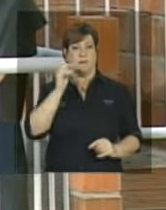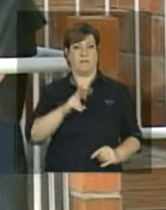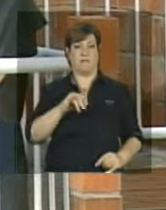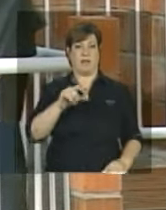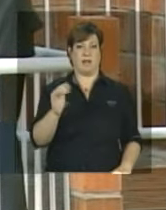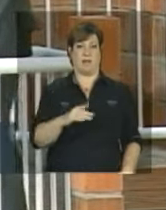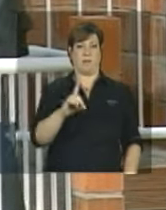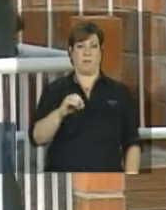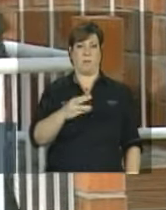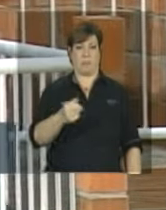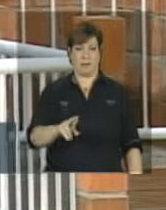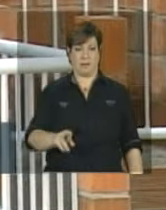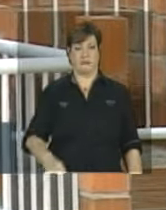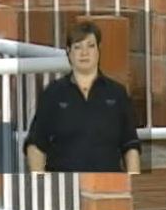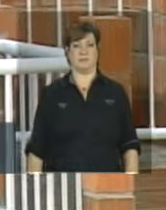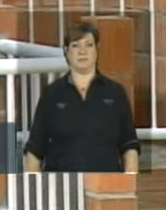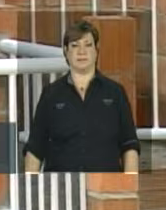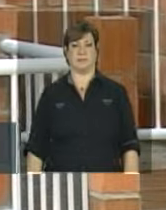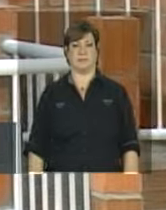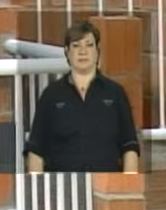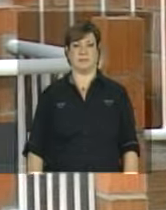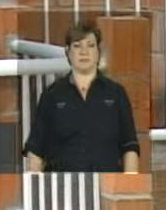Mar.